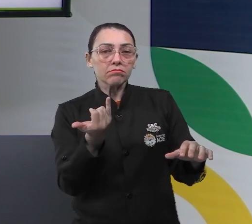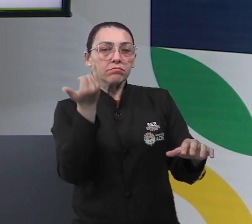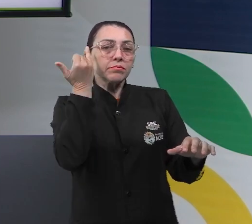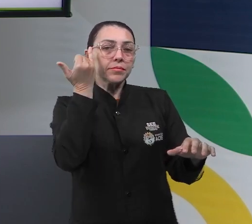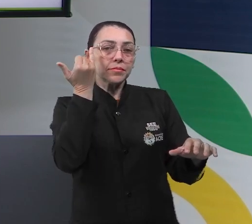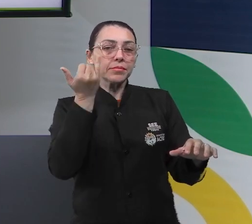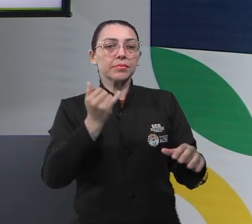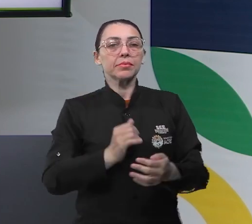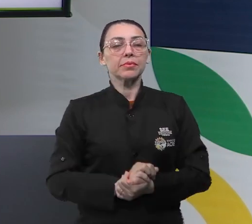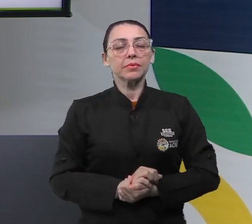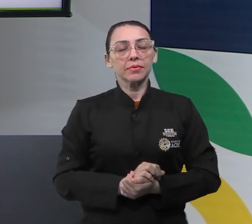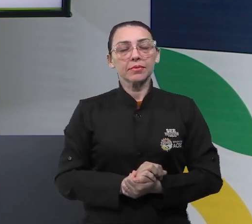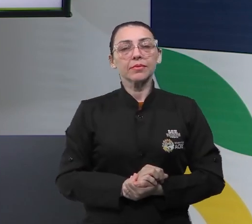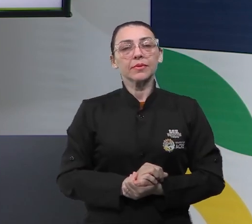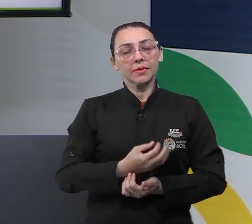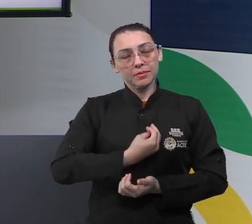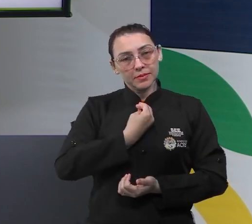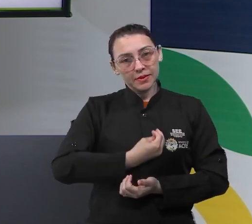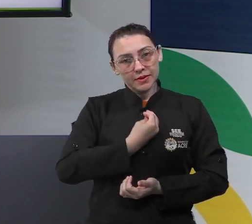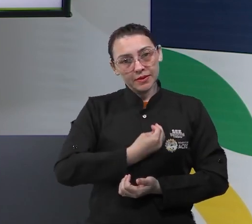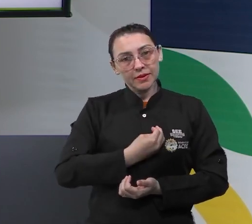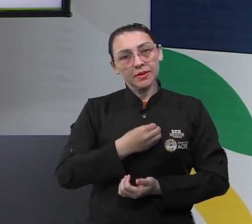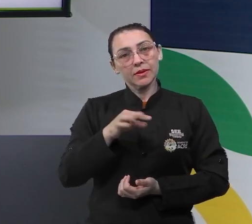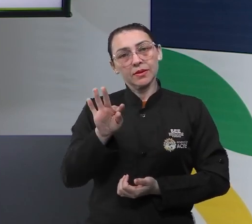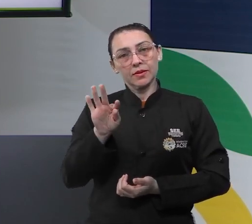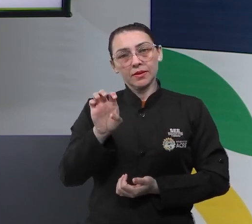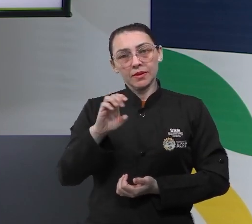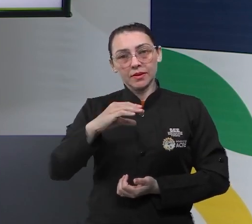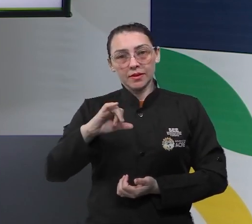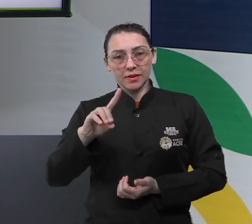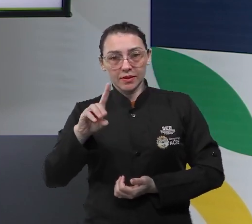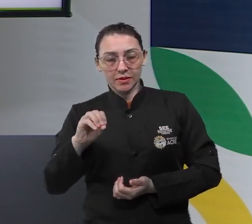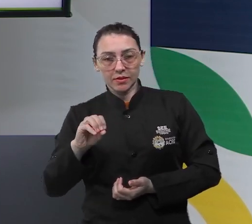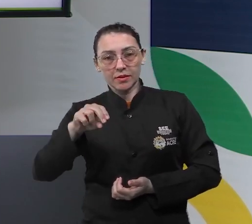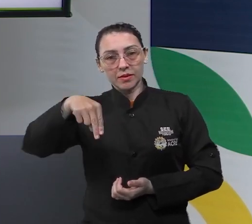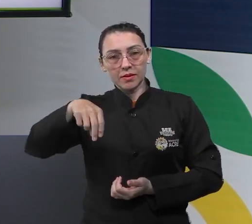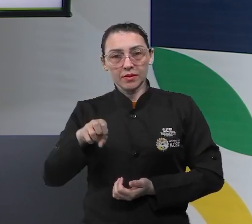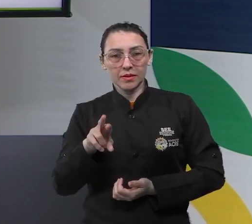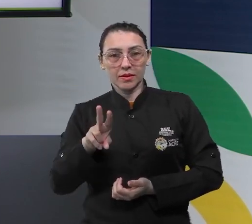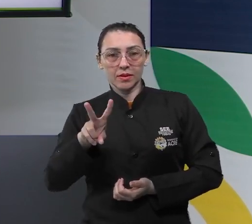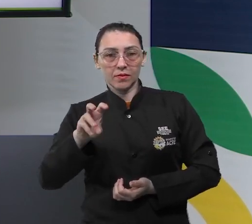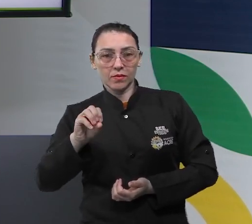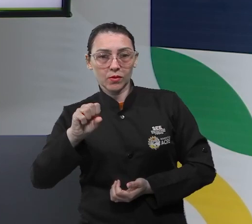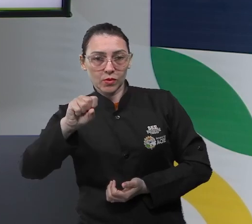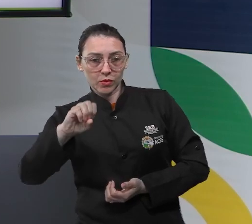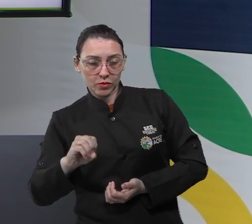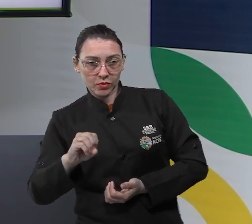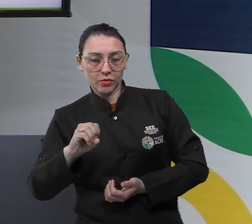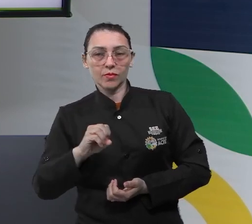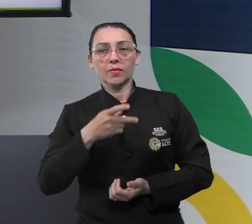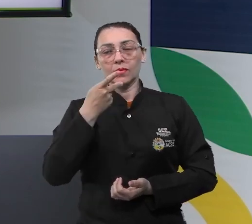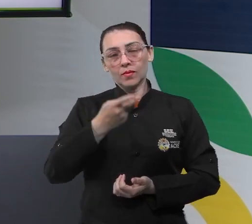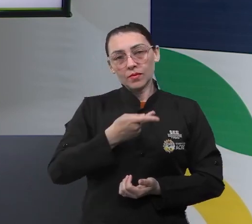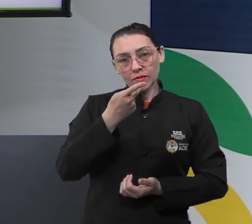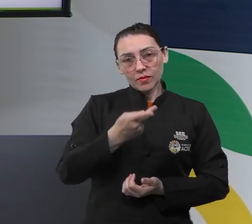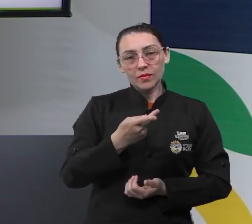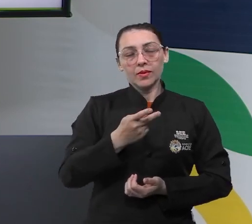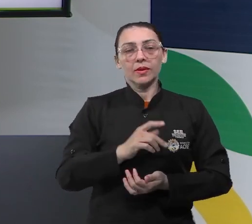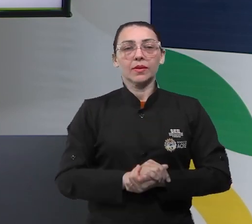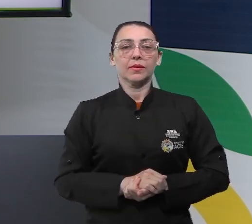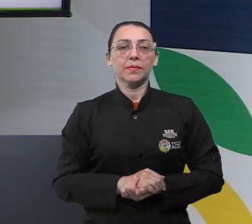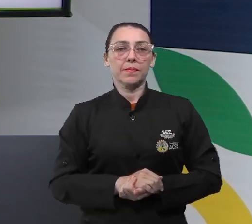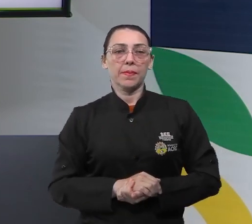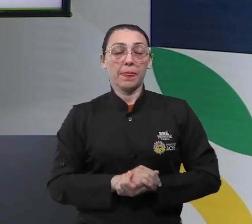informação? Célula nervosa, que está presente onde? No tecido nervoso, tá ok? Então essa aí é um pouco falando sobre o tecido